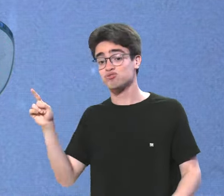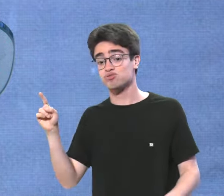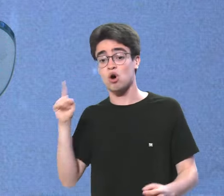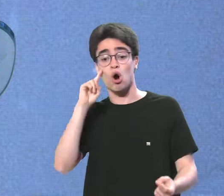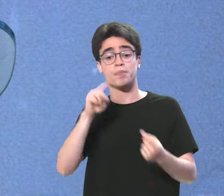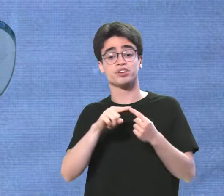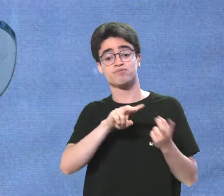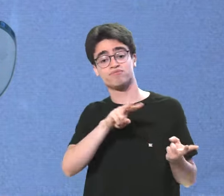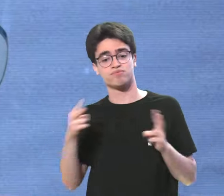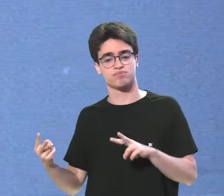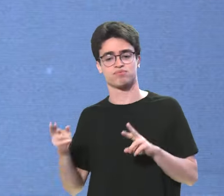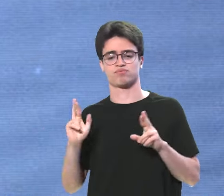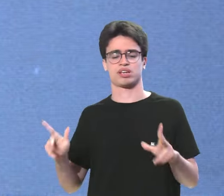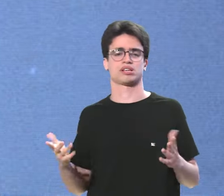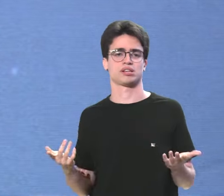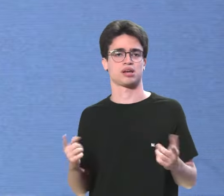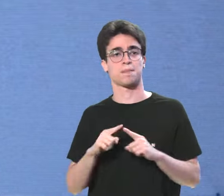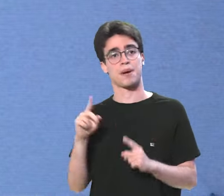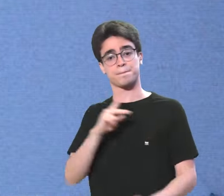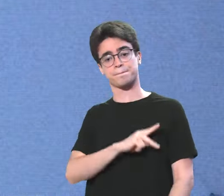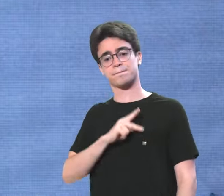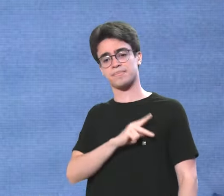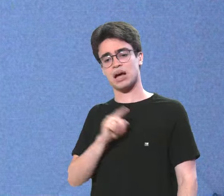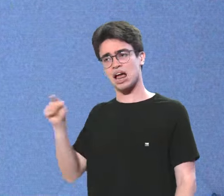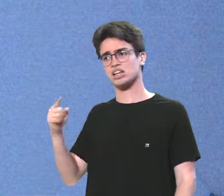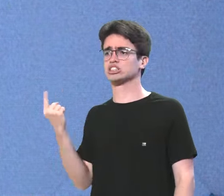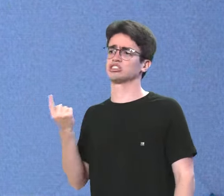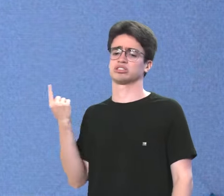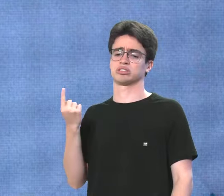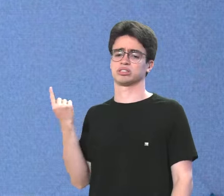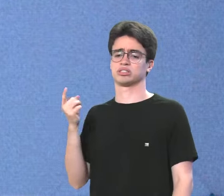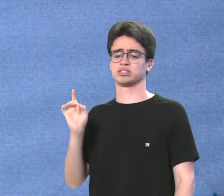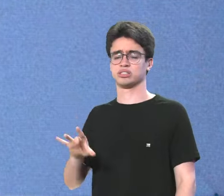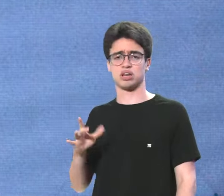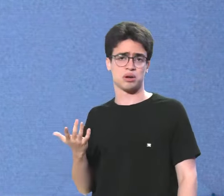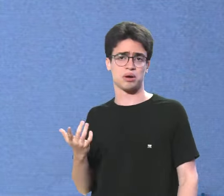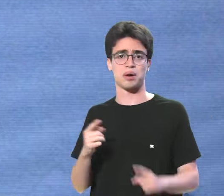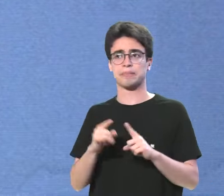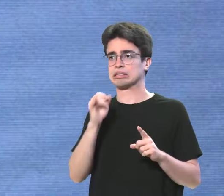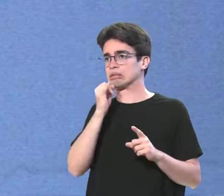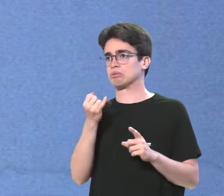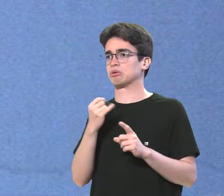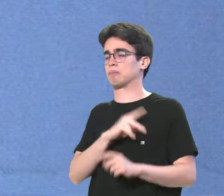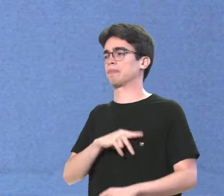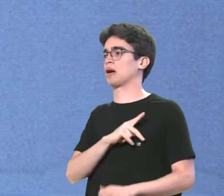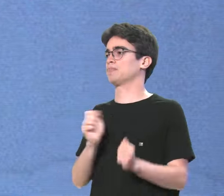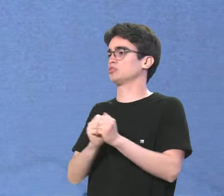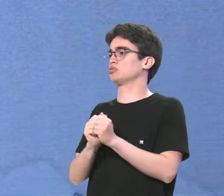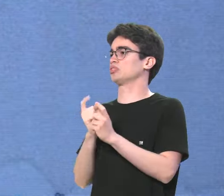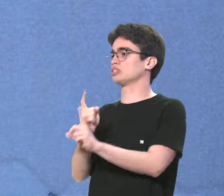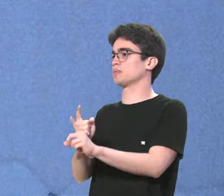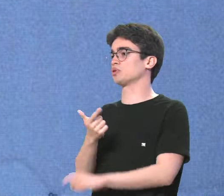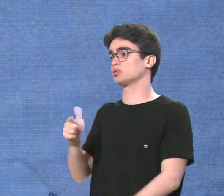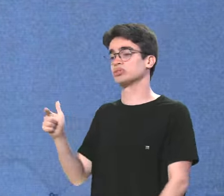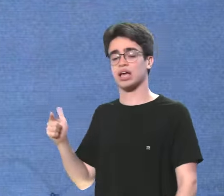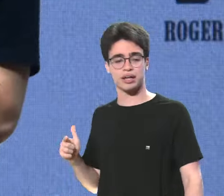lá e ele tava sozinho lá a Bíblia não fala de nenhum discípulo junto de Saulo na